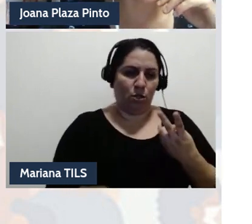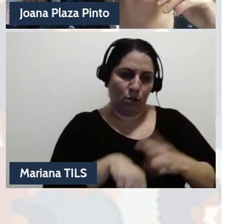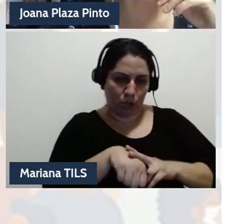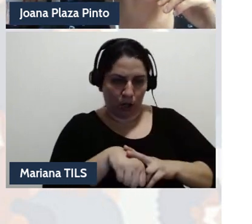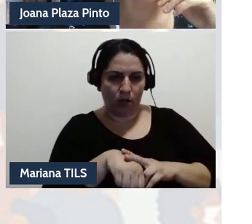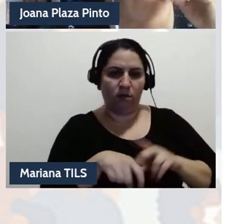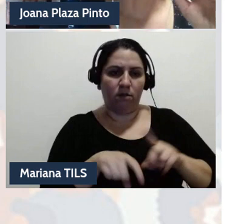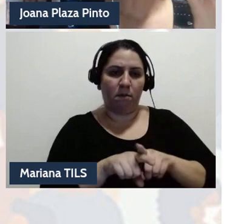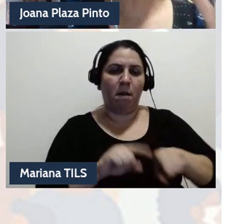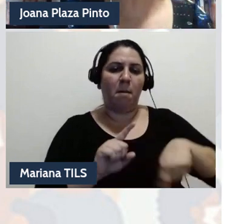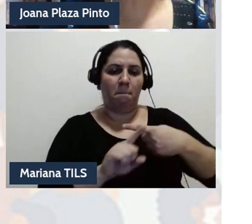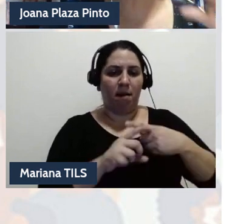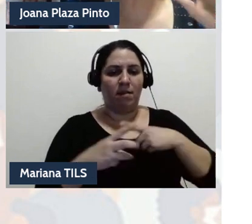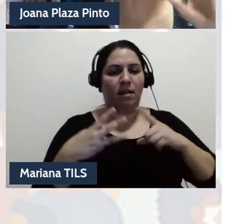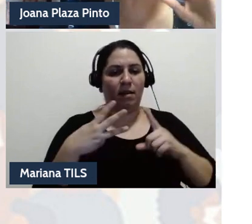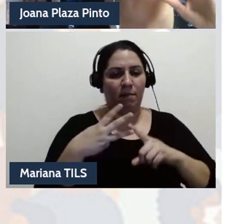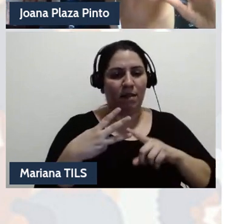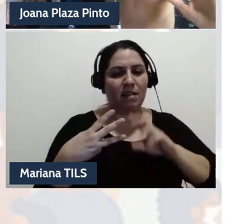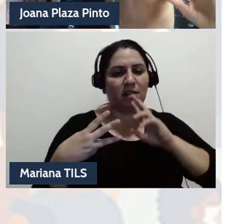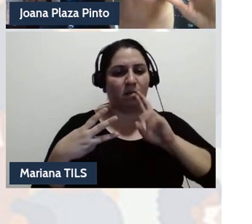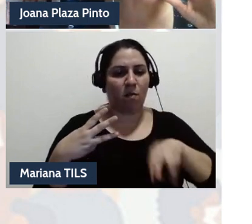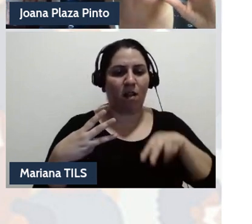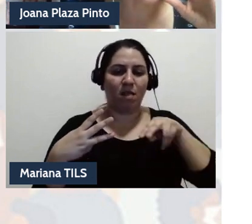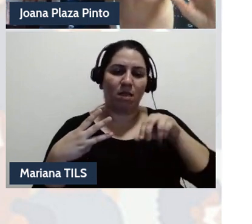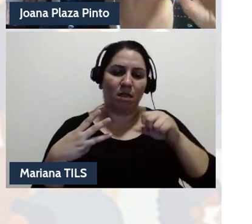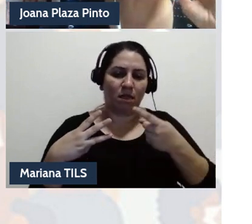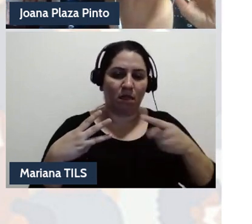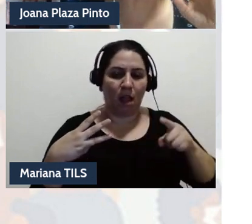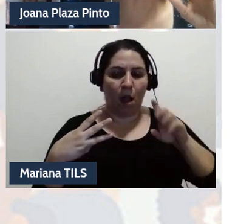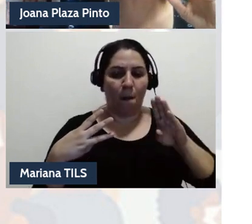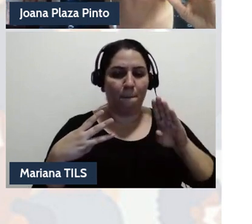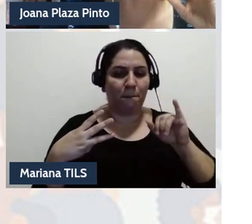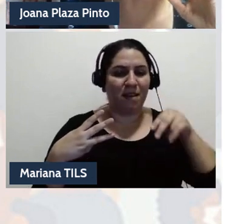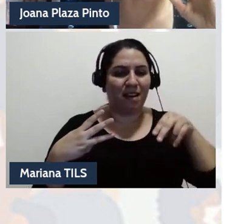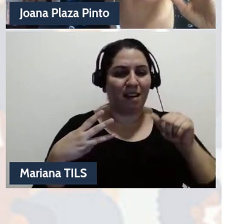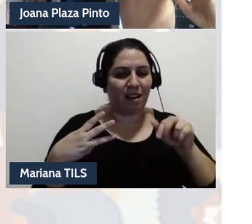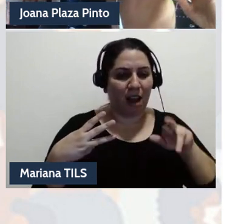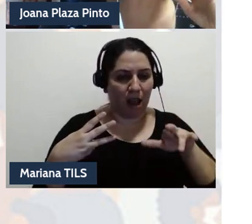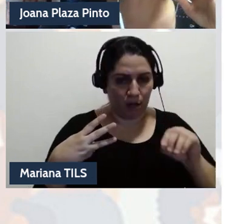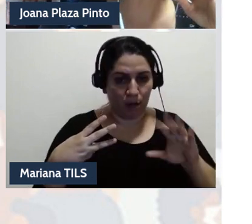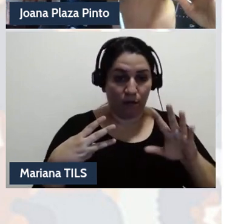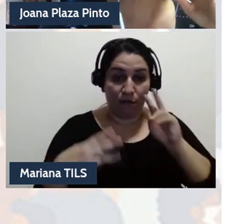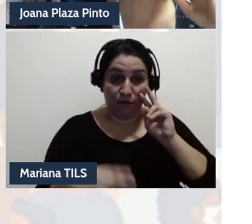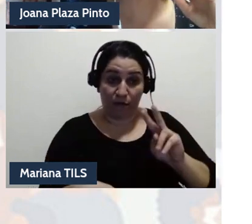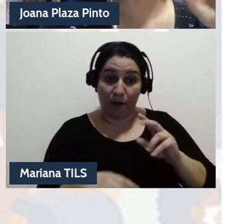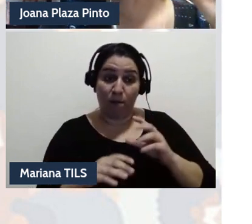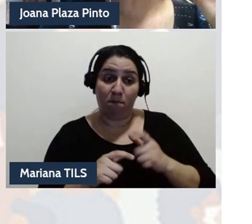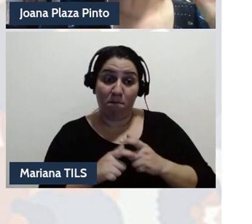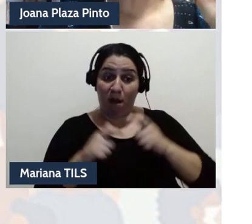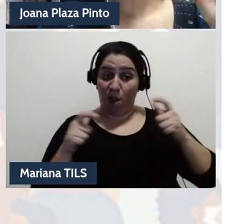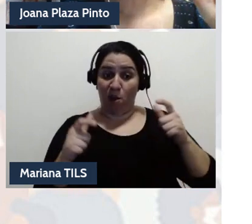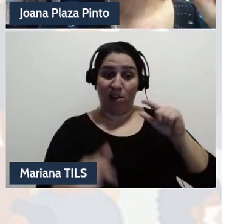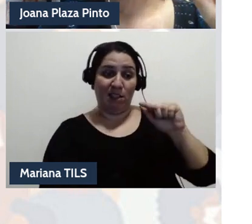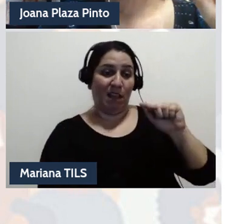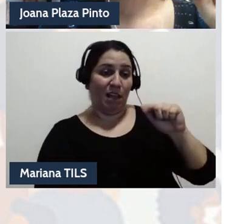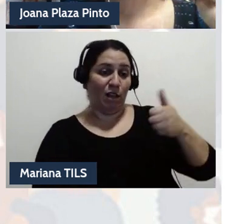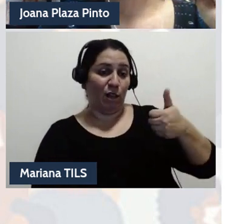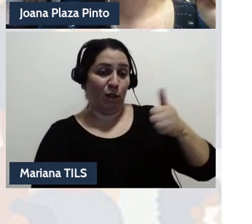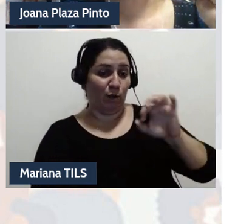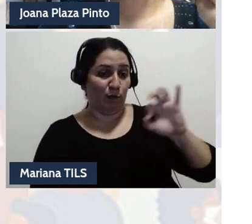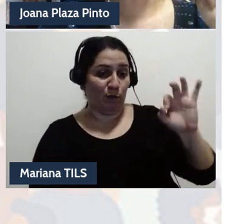tem no questionário. Então, a gente está falando de 71% de mulheres, correto?